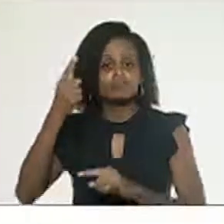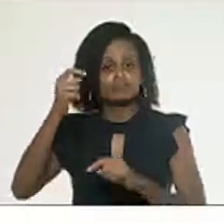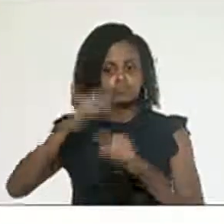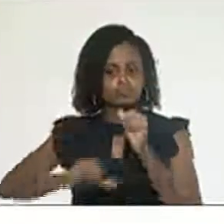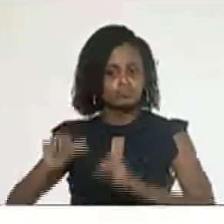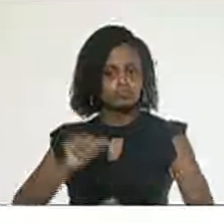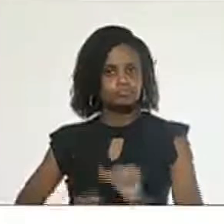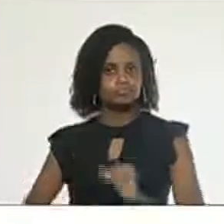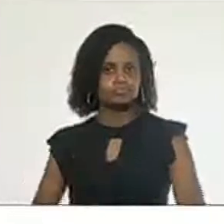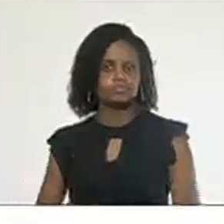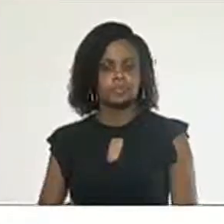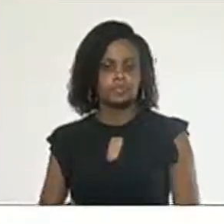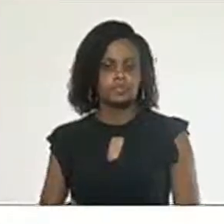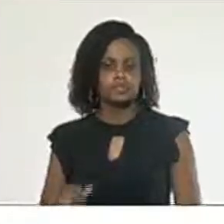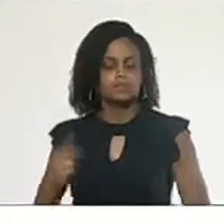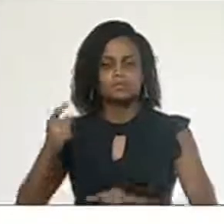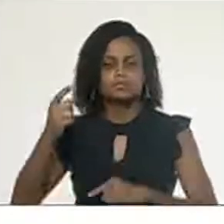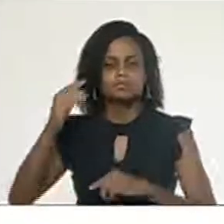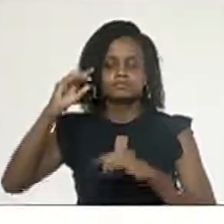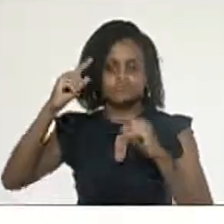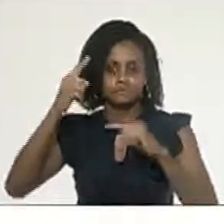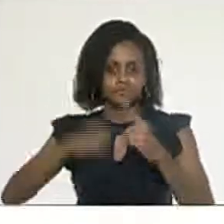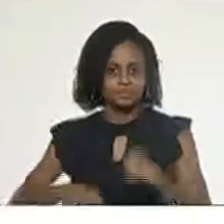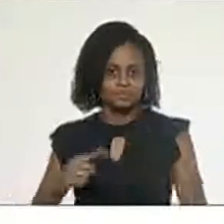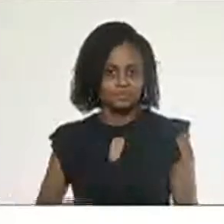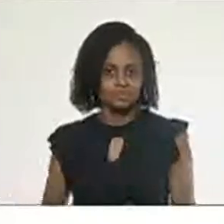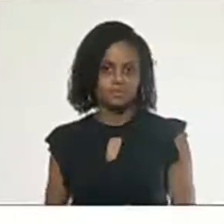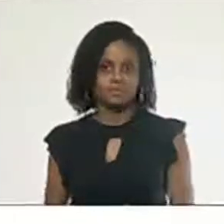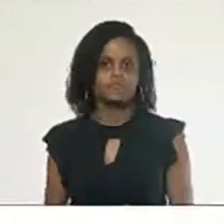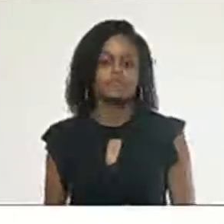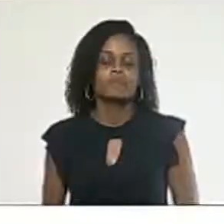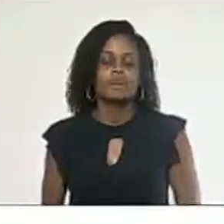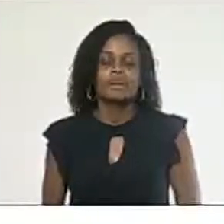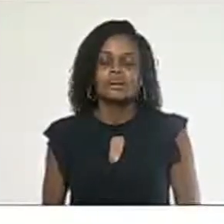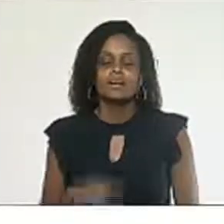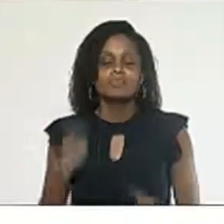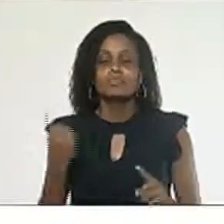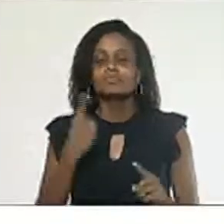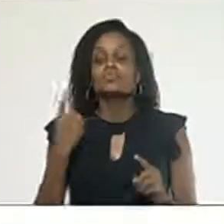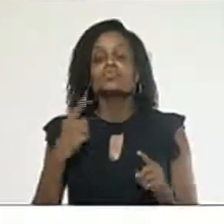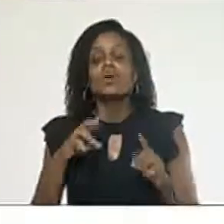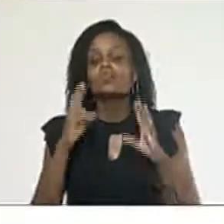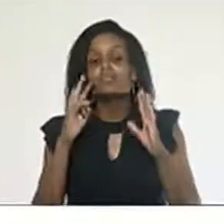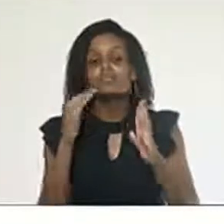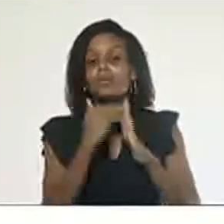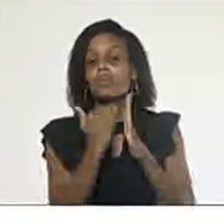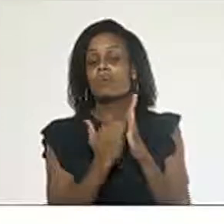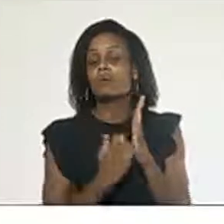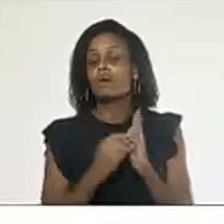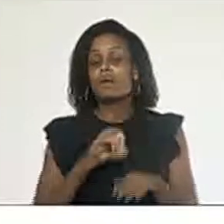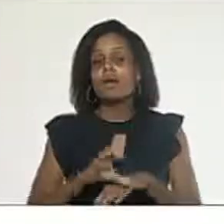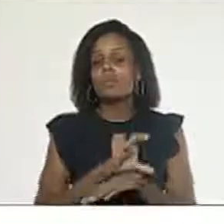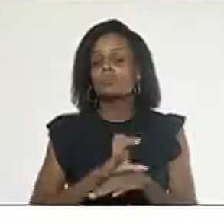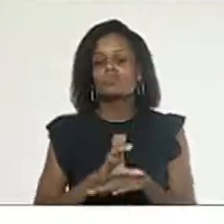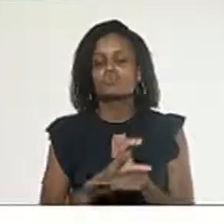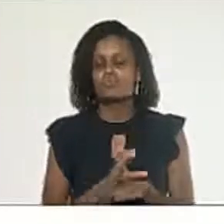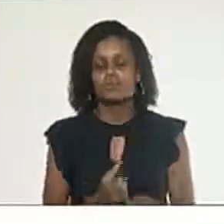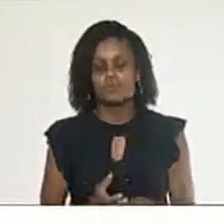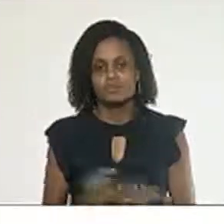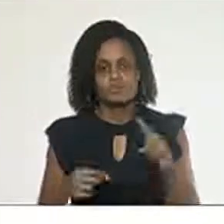de todos os direitos e garantias já previstas na nossa Constituição. O argumento, senhor